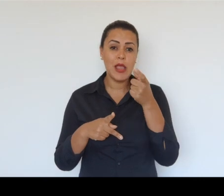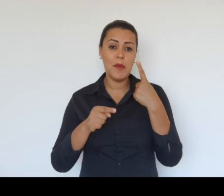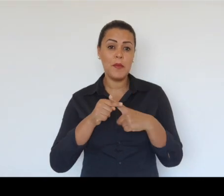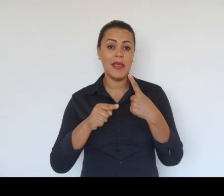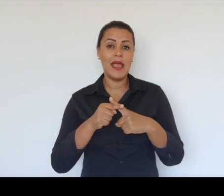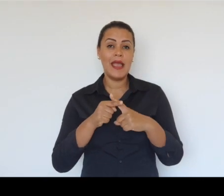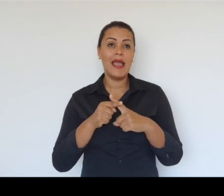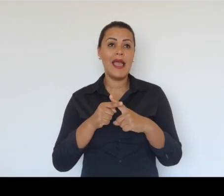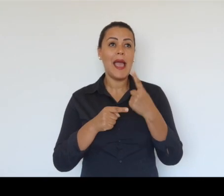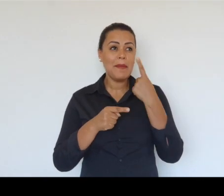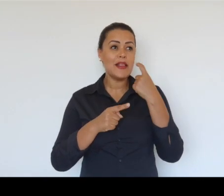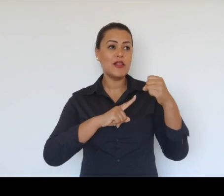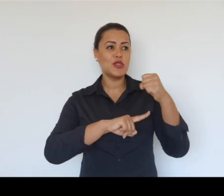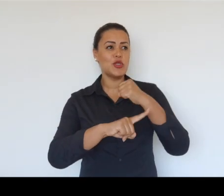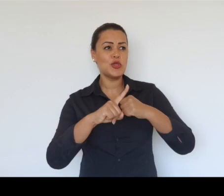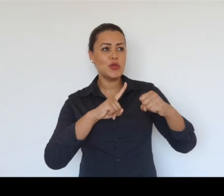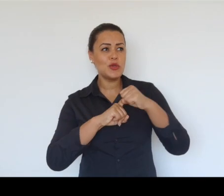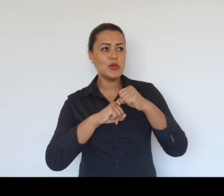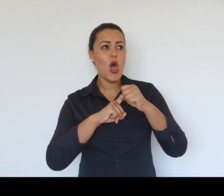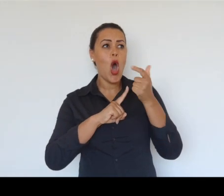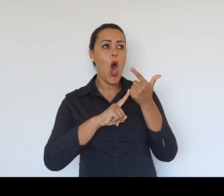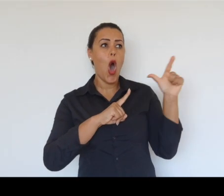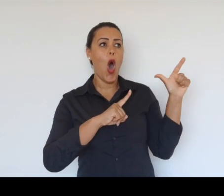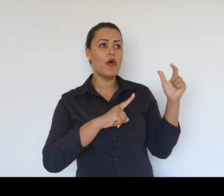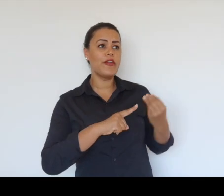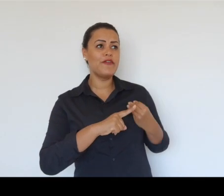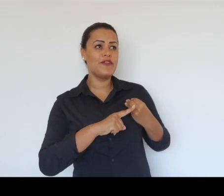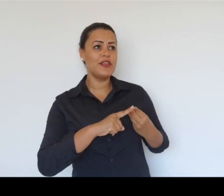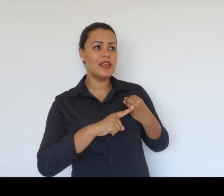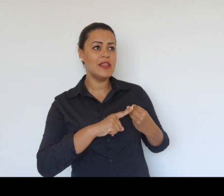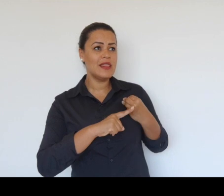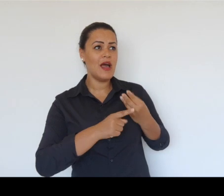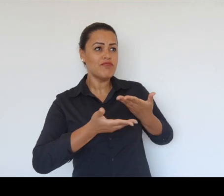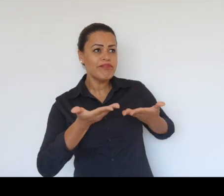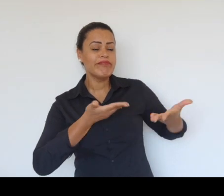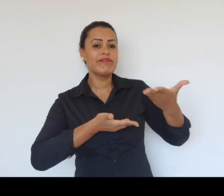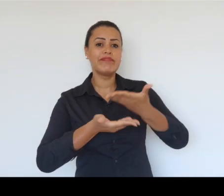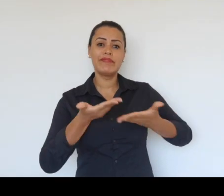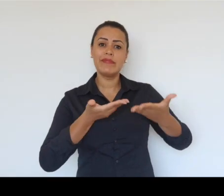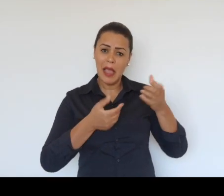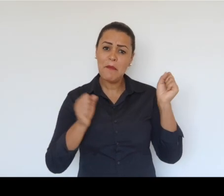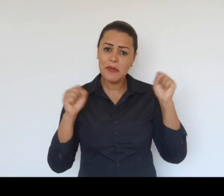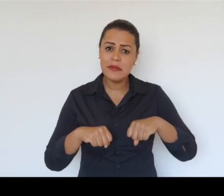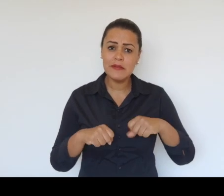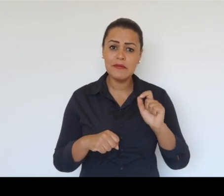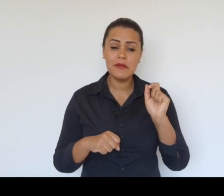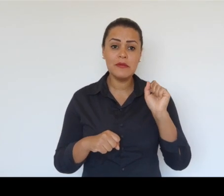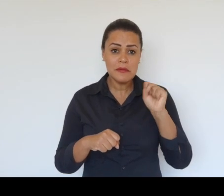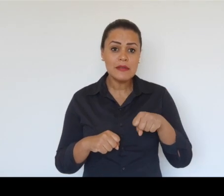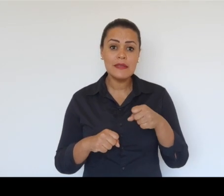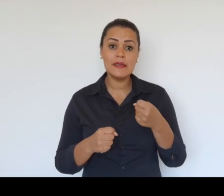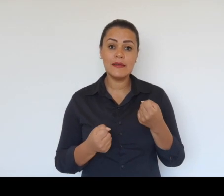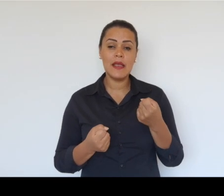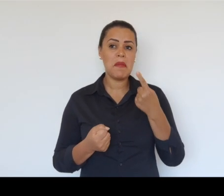entender que outras sociedades são possíveis, outras formas de viver e conviver são possíveis. E muitas